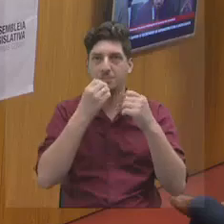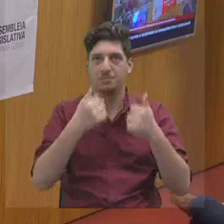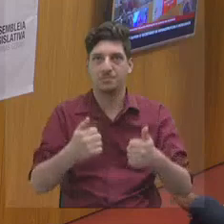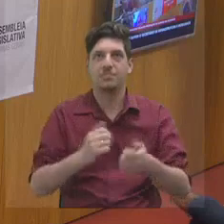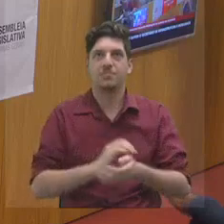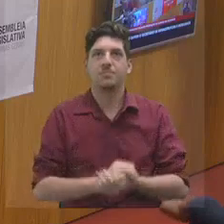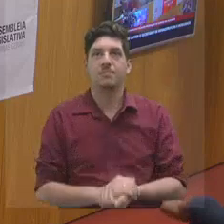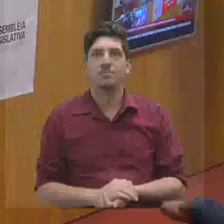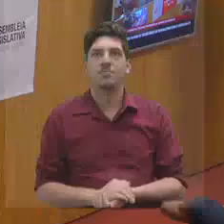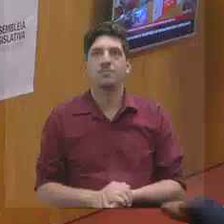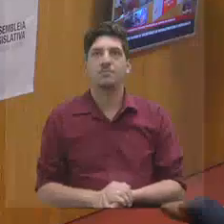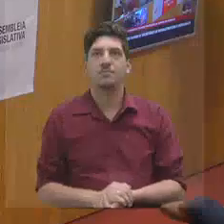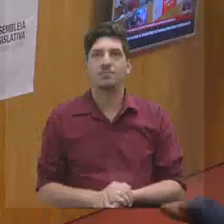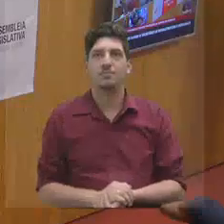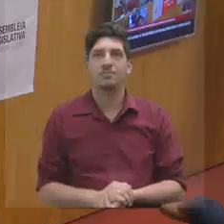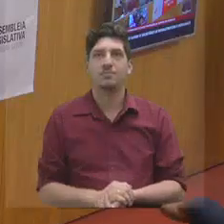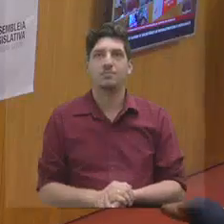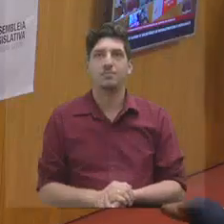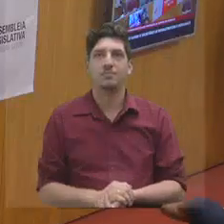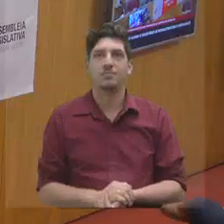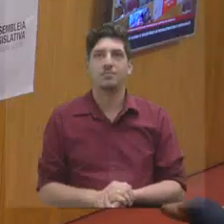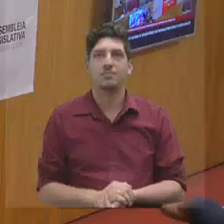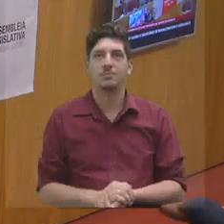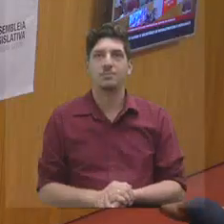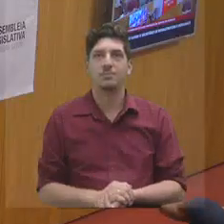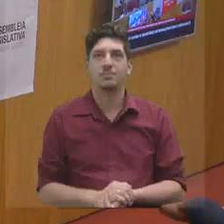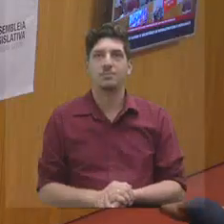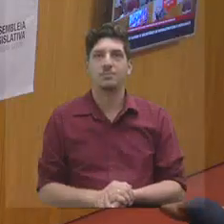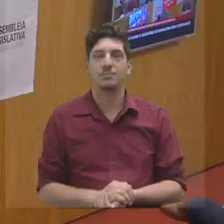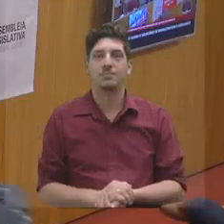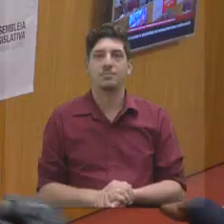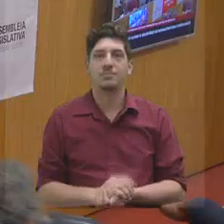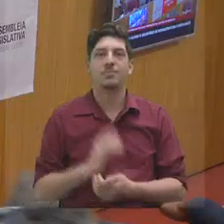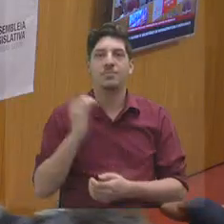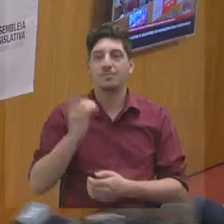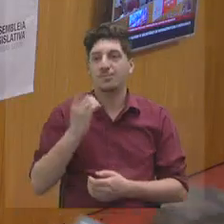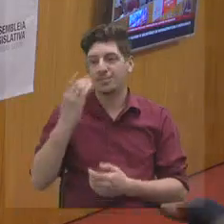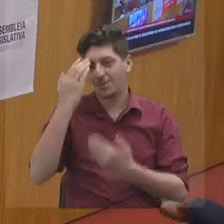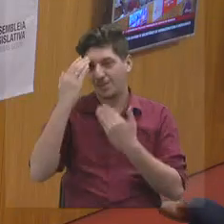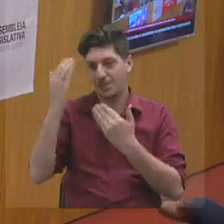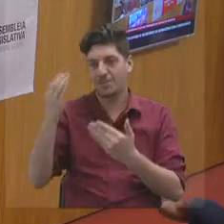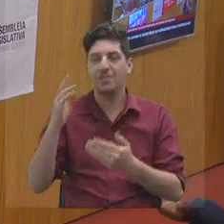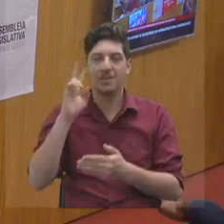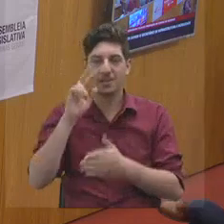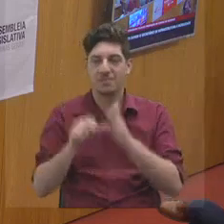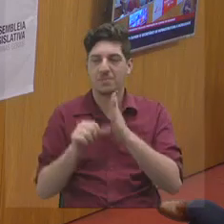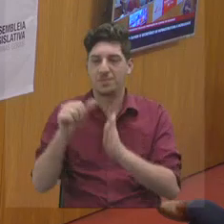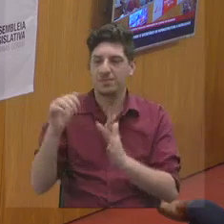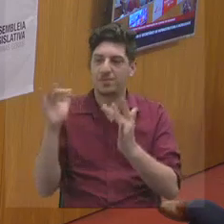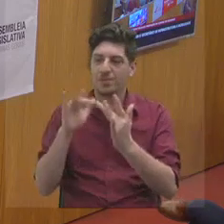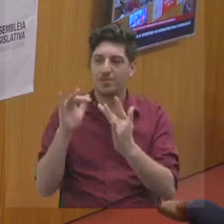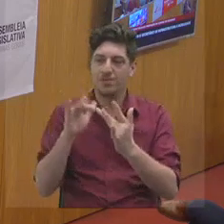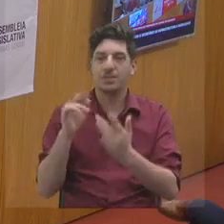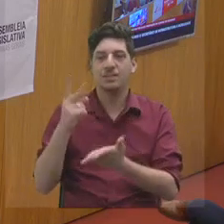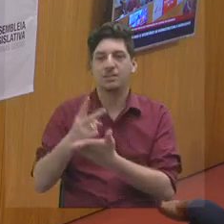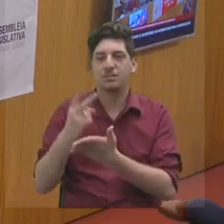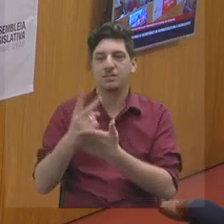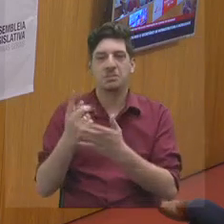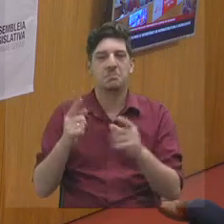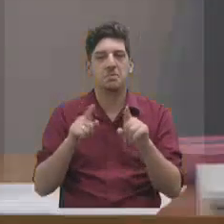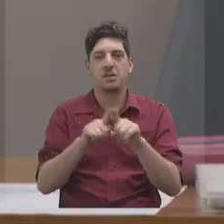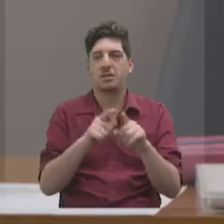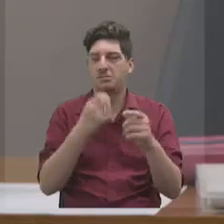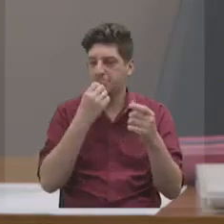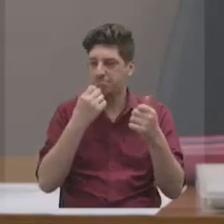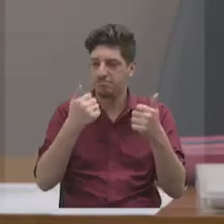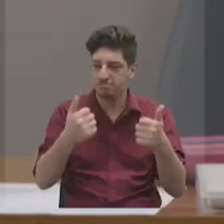Deputado agradeço é a gentis palavras aí desde da nossa primeira interação senhor sempre muito parceiro E do